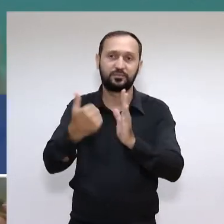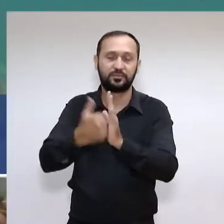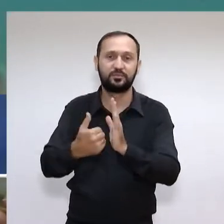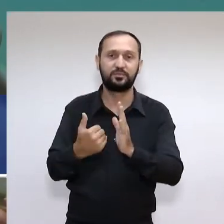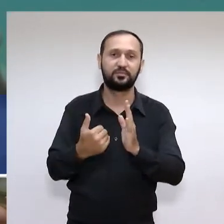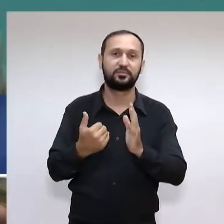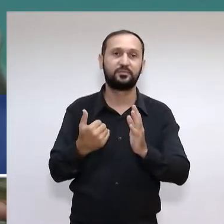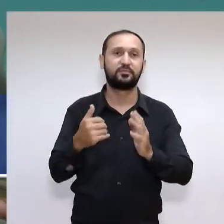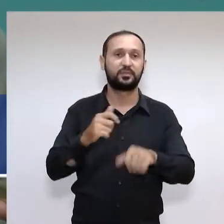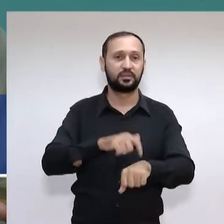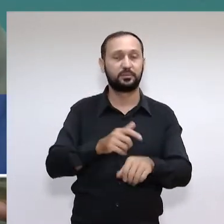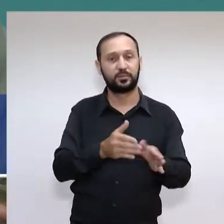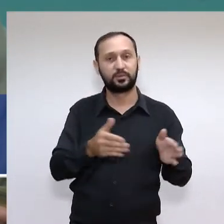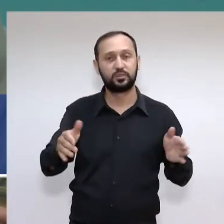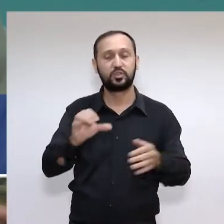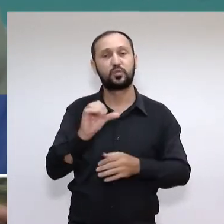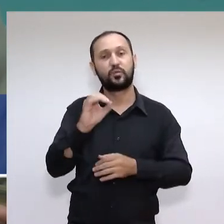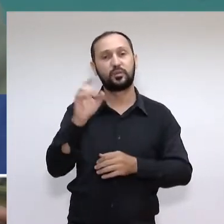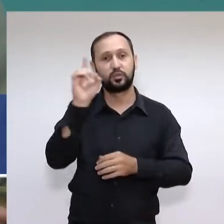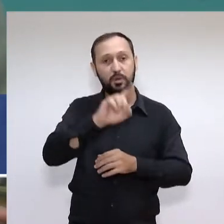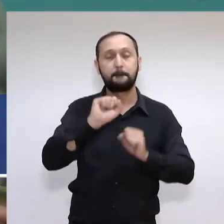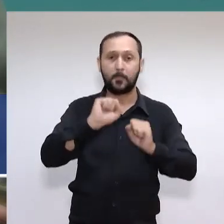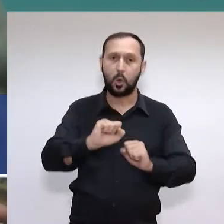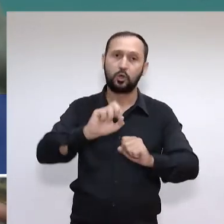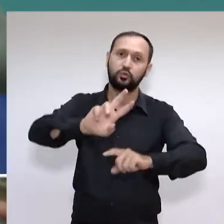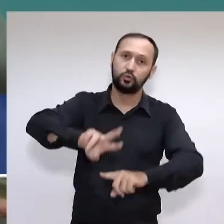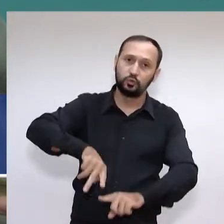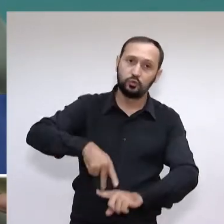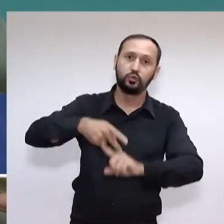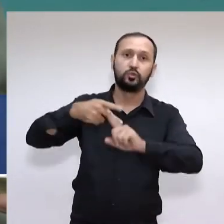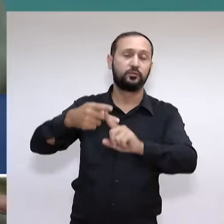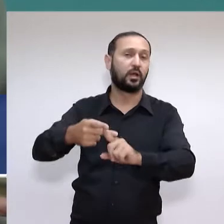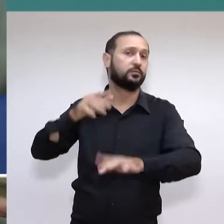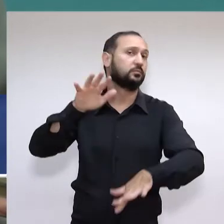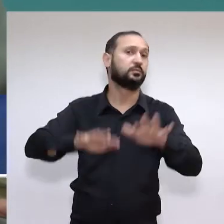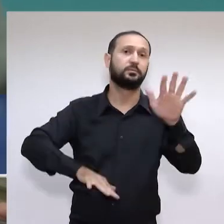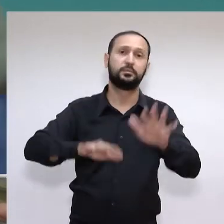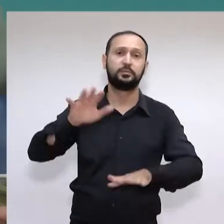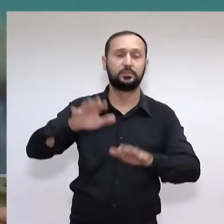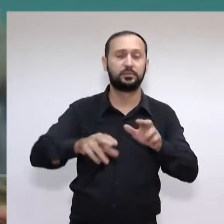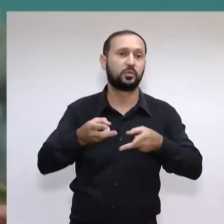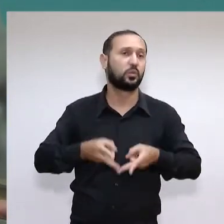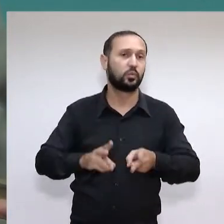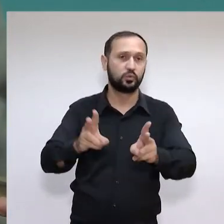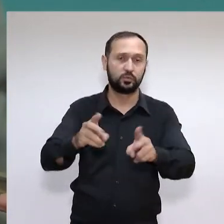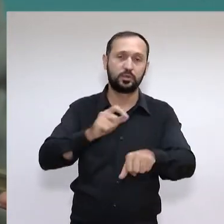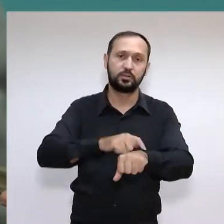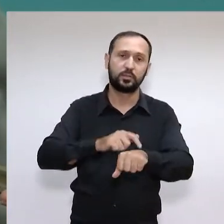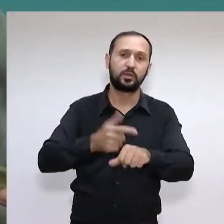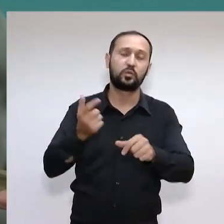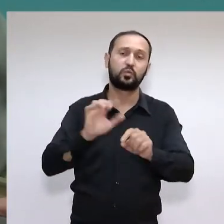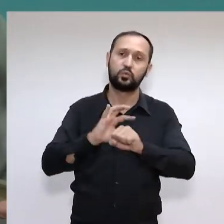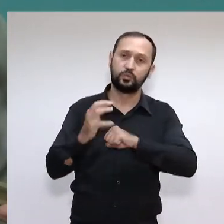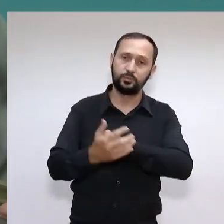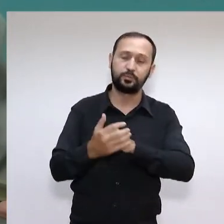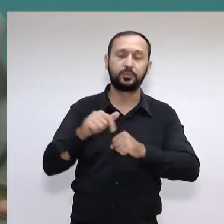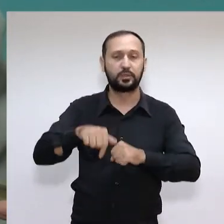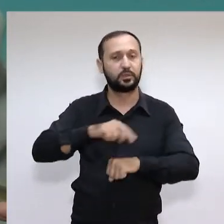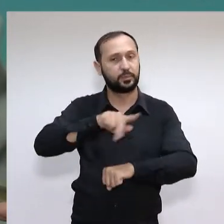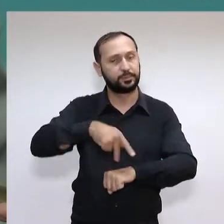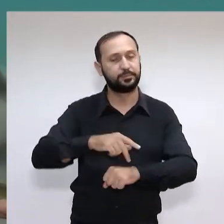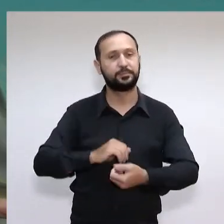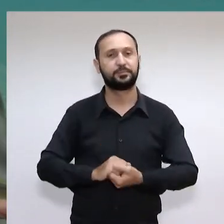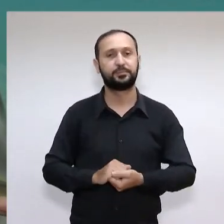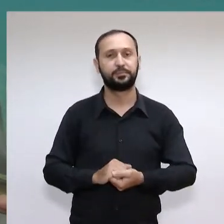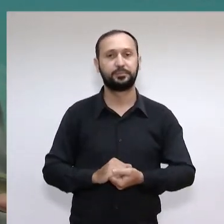servidores que não terão descontado nas suas folhas de pagamento nesse período de 90 dias, podendo ser renovado da maneira que perdurar